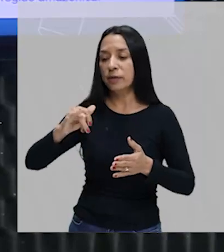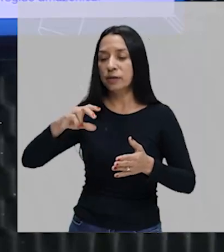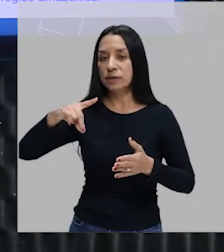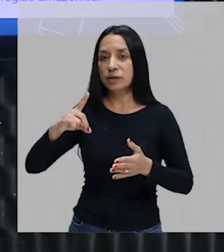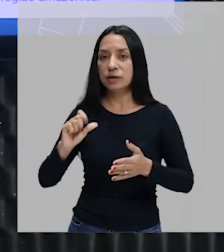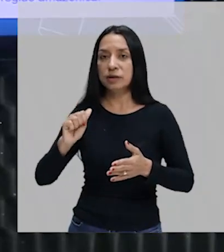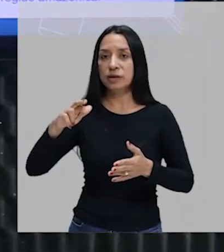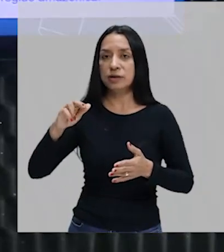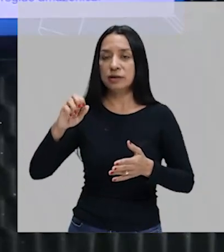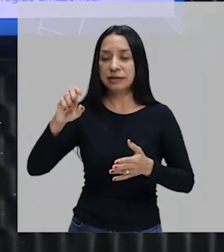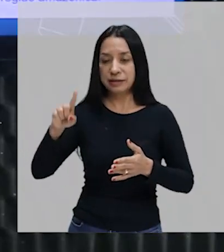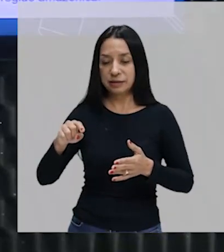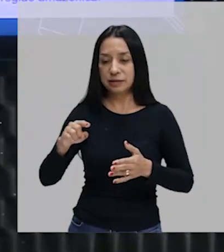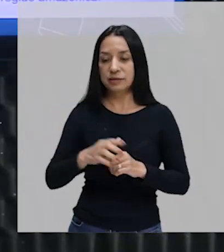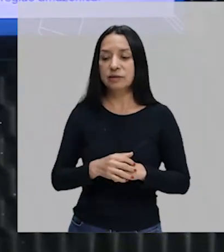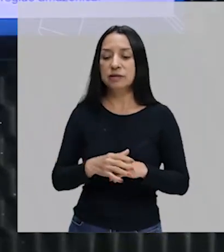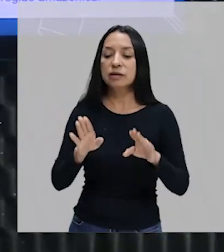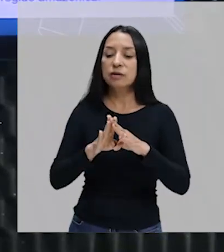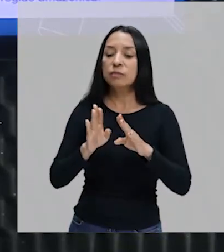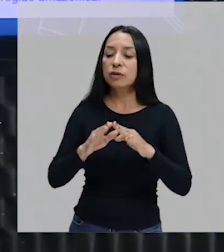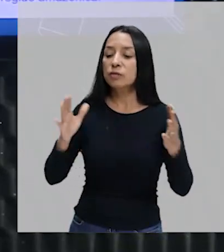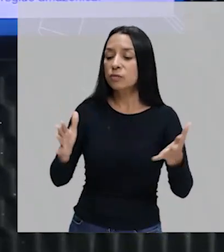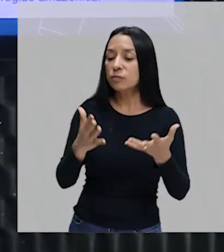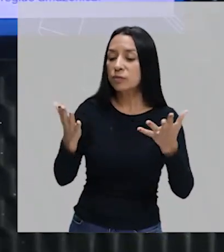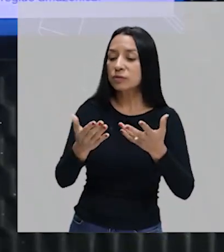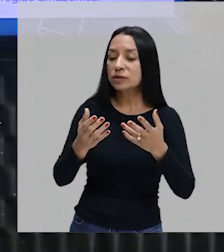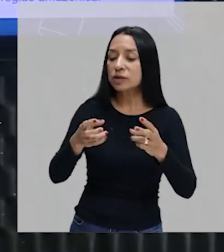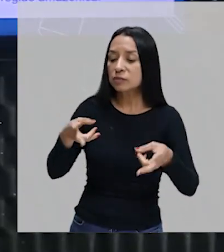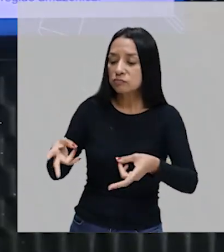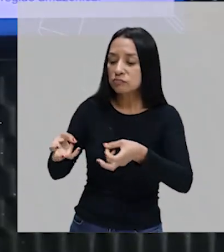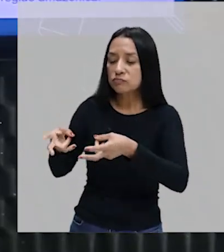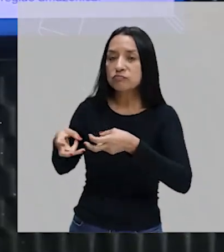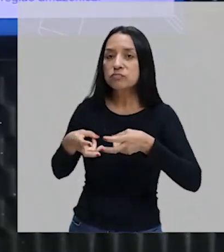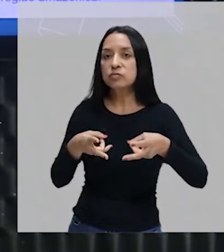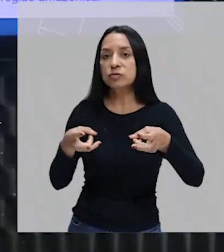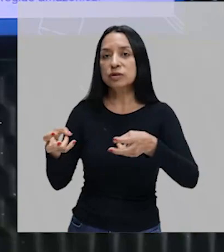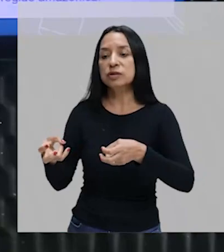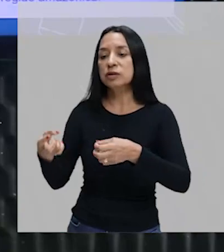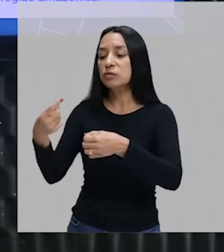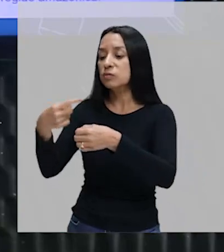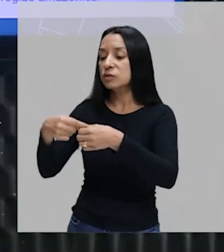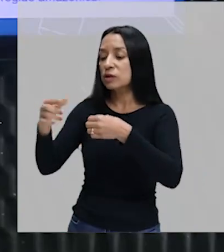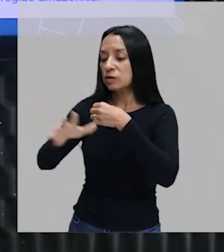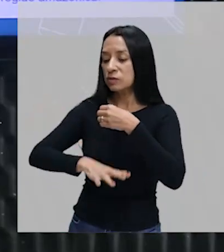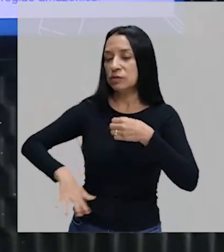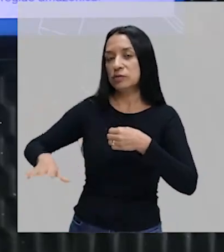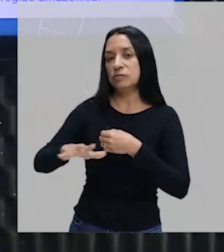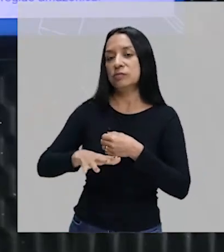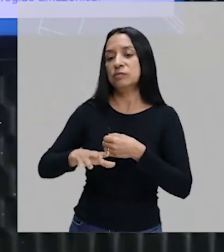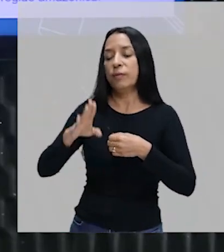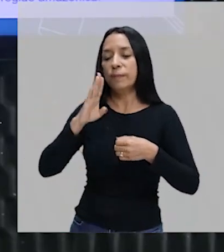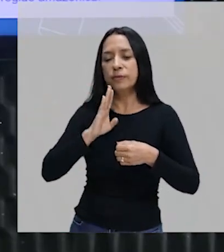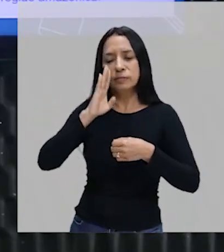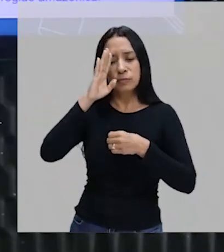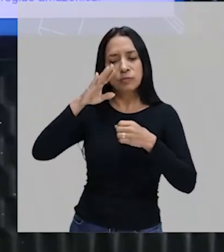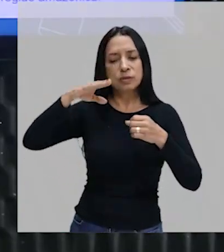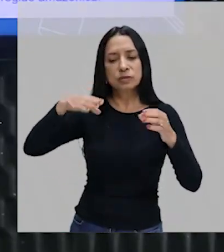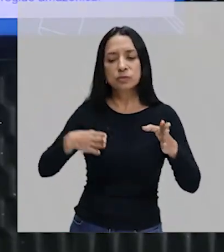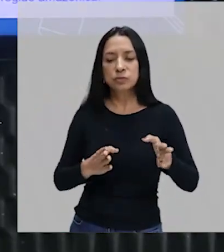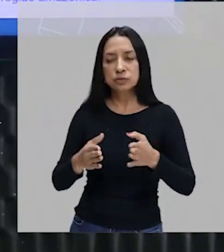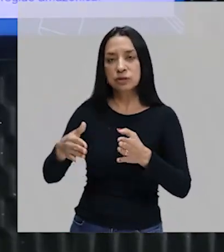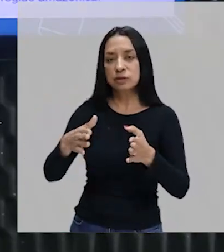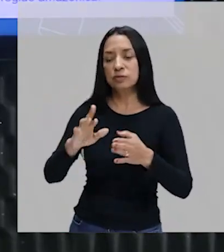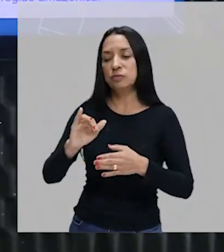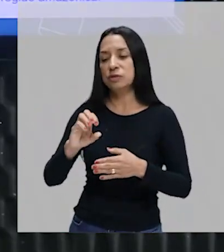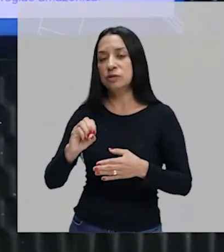de expedições no interior dessa região, principalmente nos rios Itapecuru, no rio Mearim, no